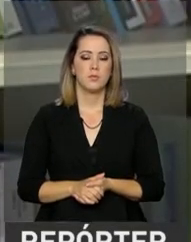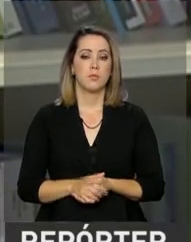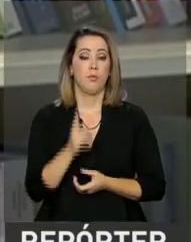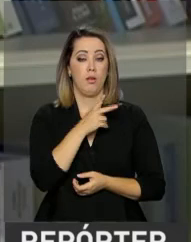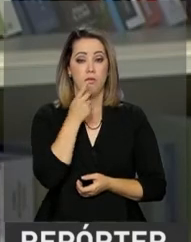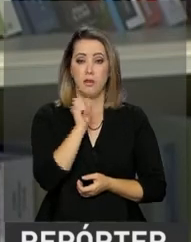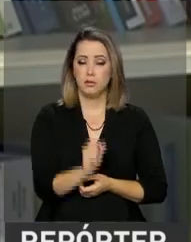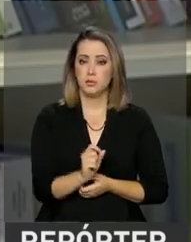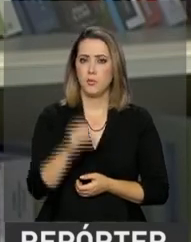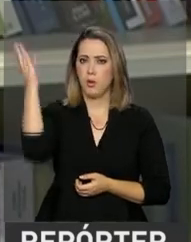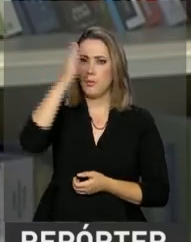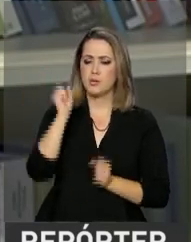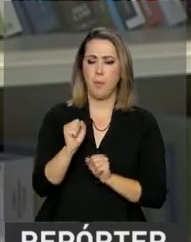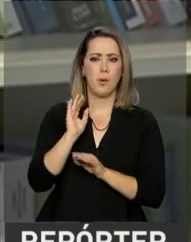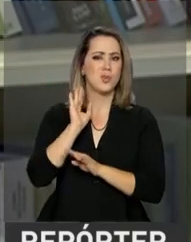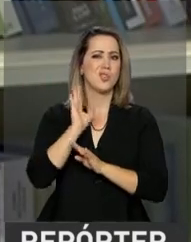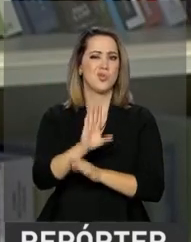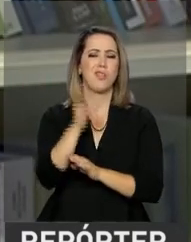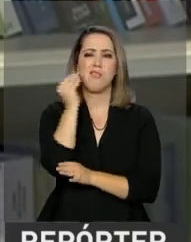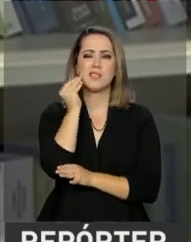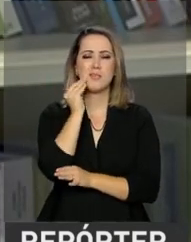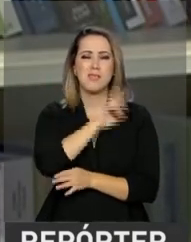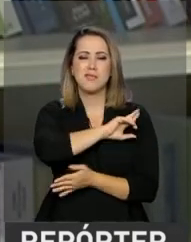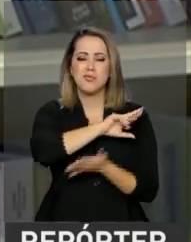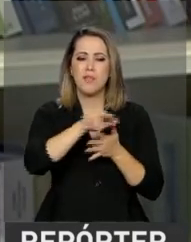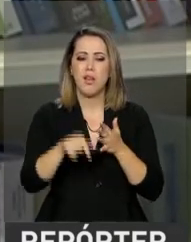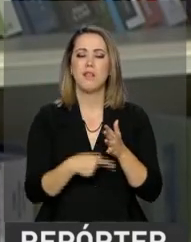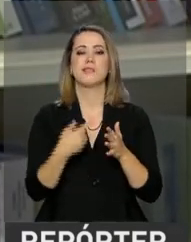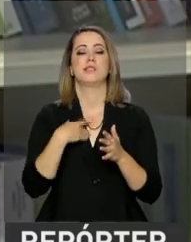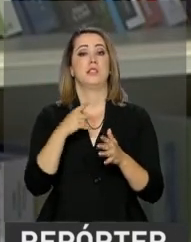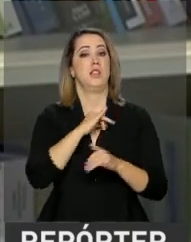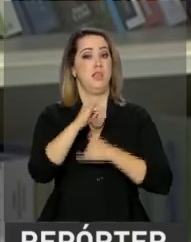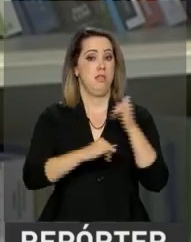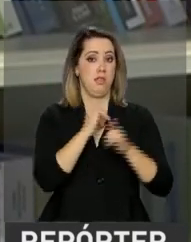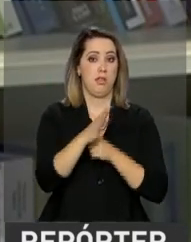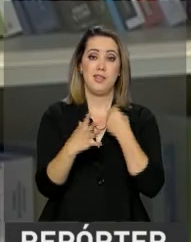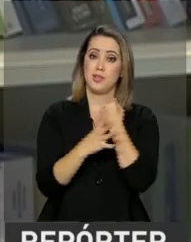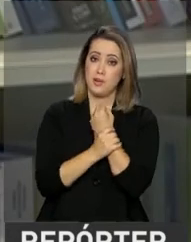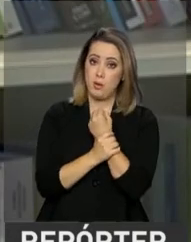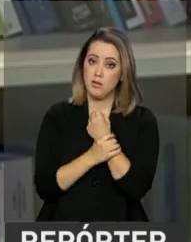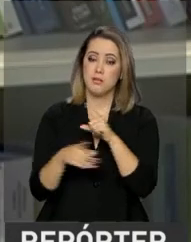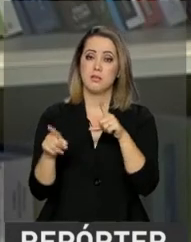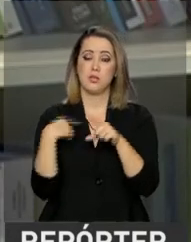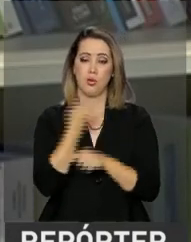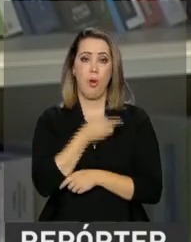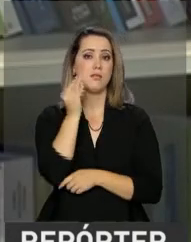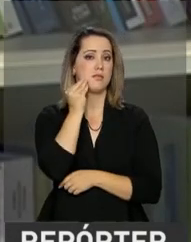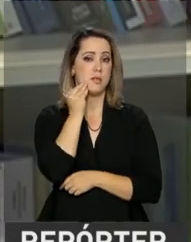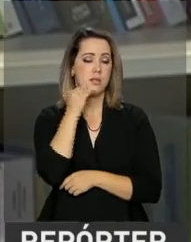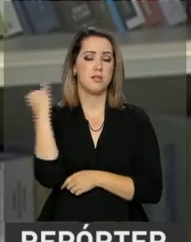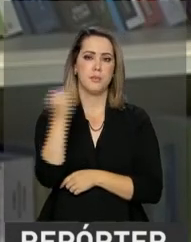os termos na questão do do cérebro terrorismo nós temos uma expedição